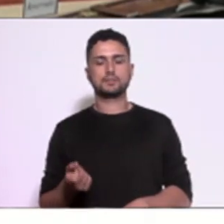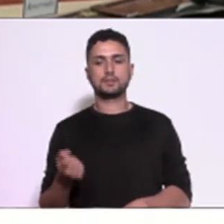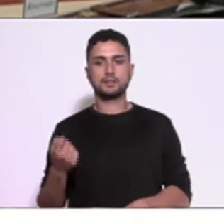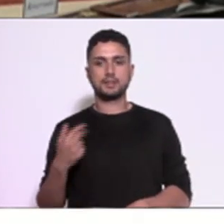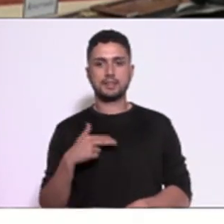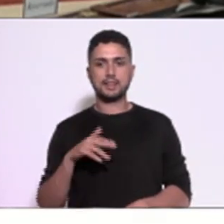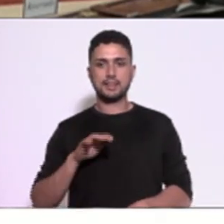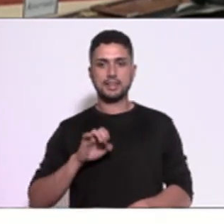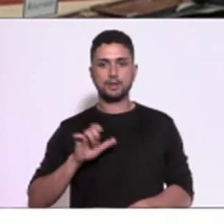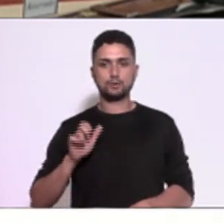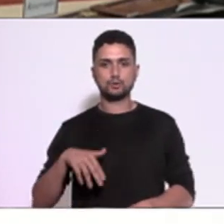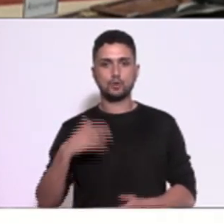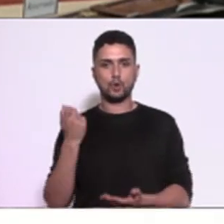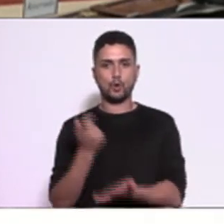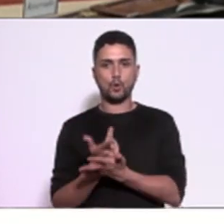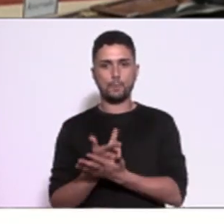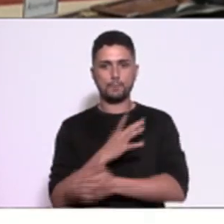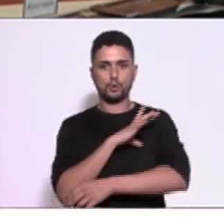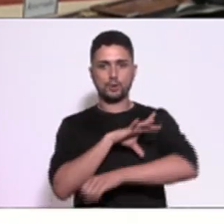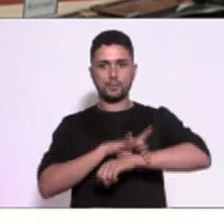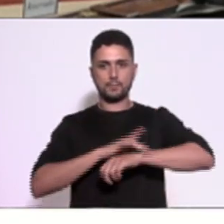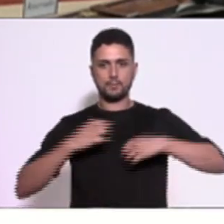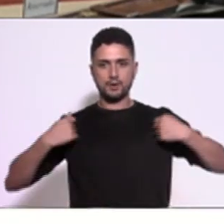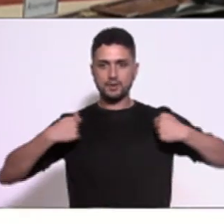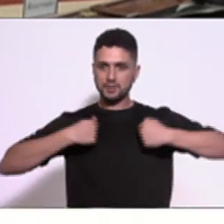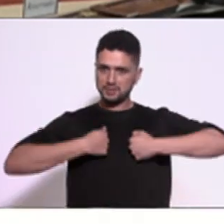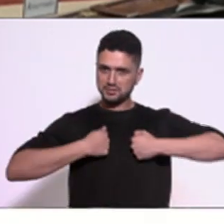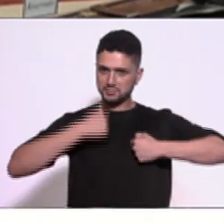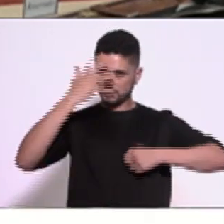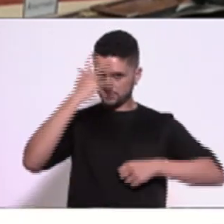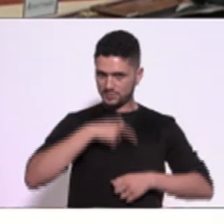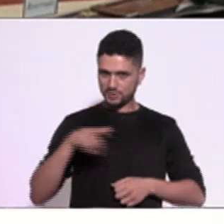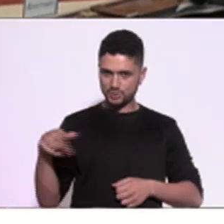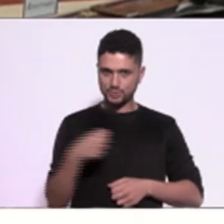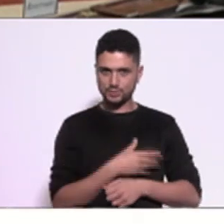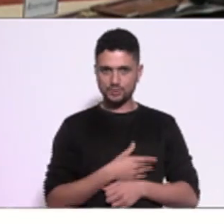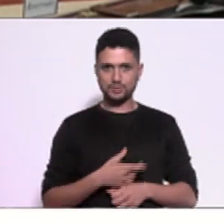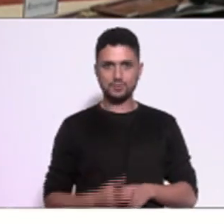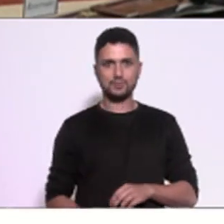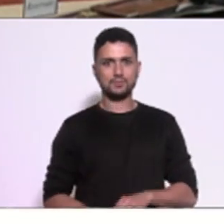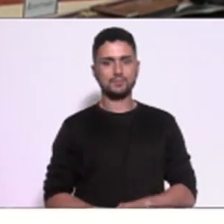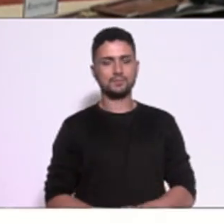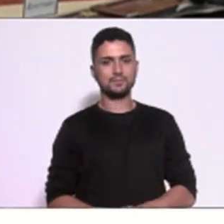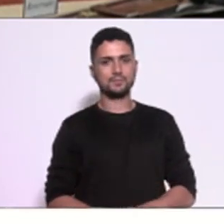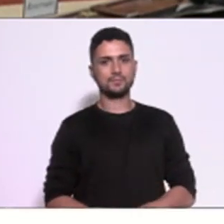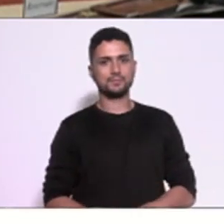blazer novo para a solenidade de hoje. Bom, eu